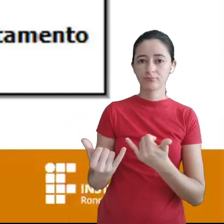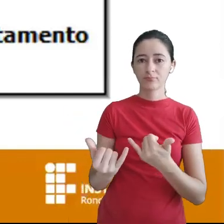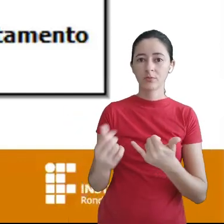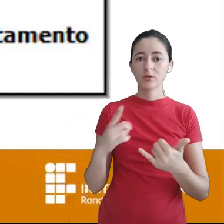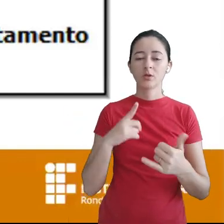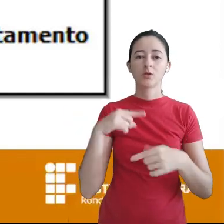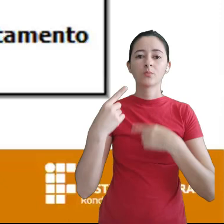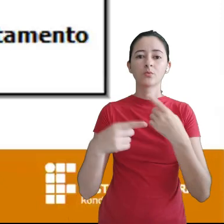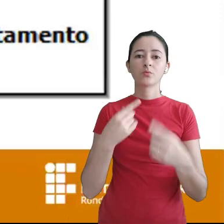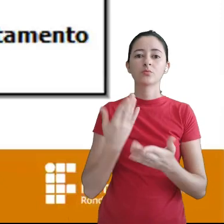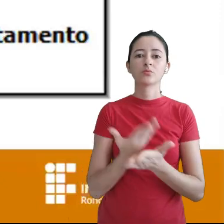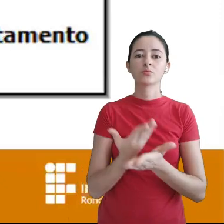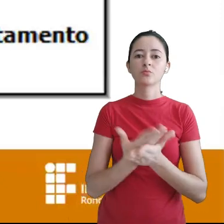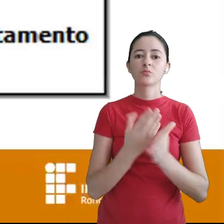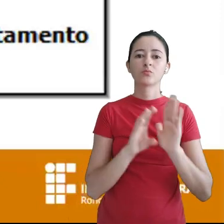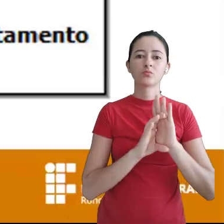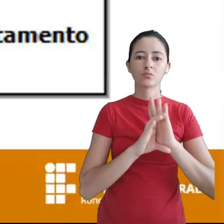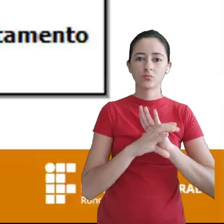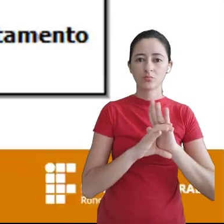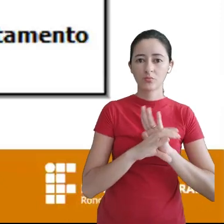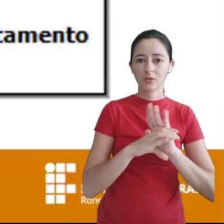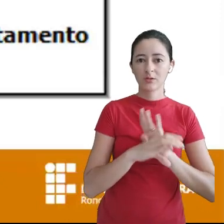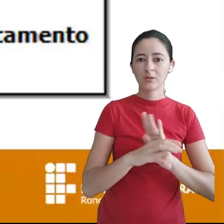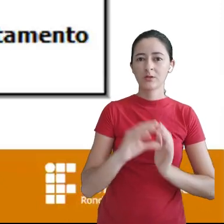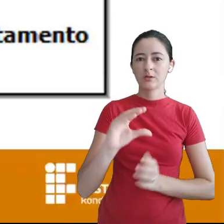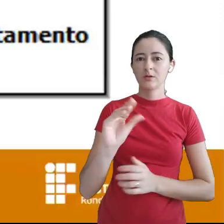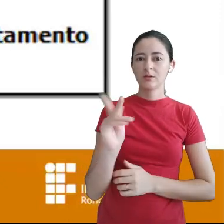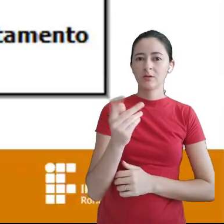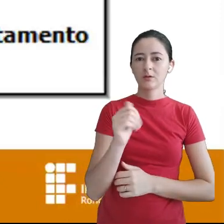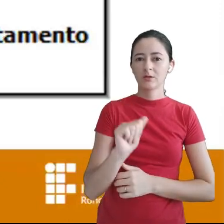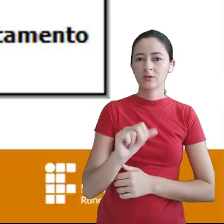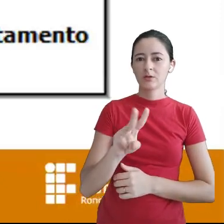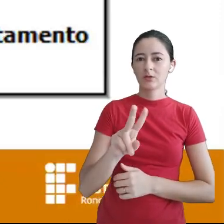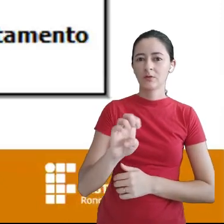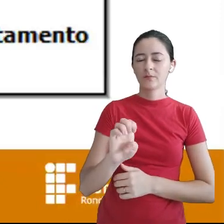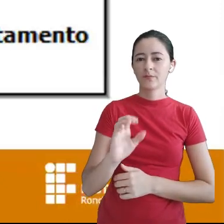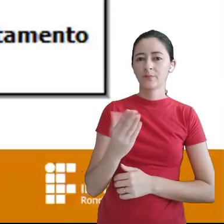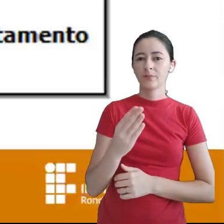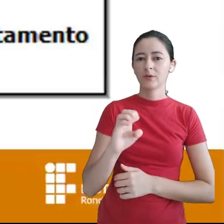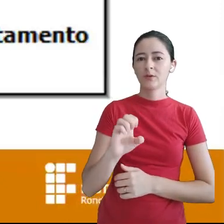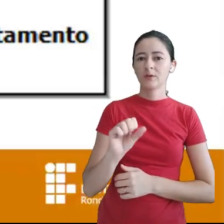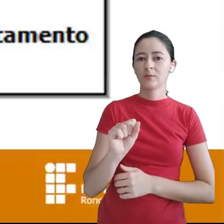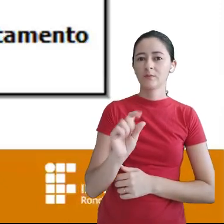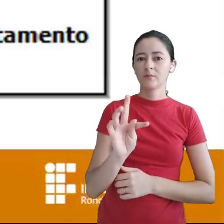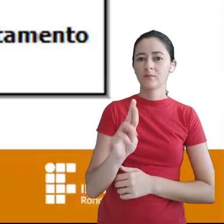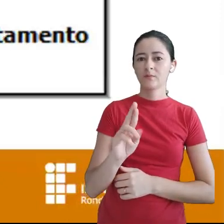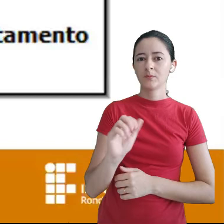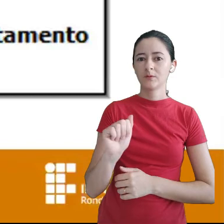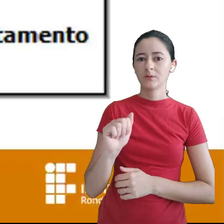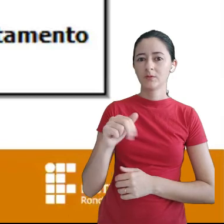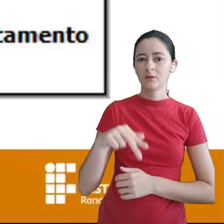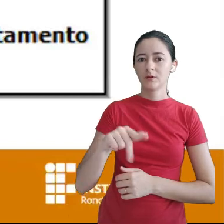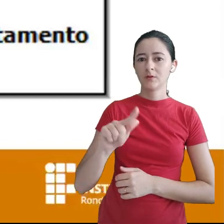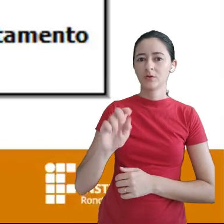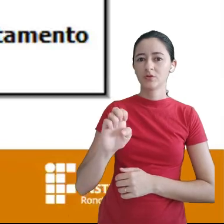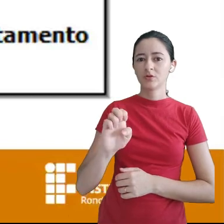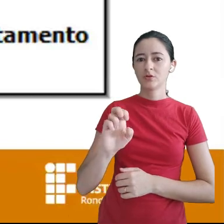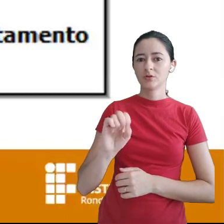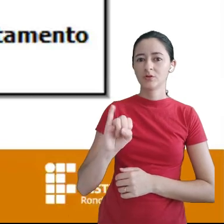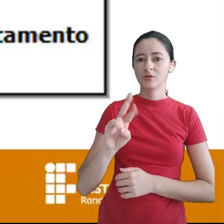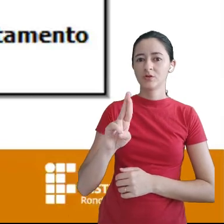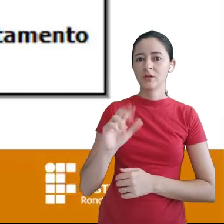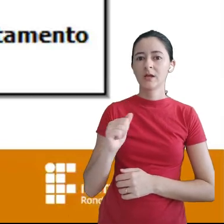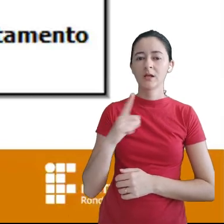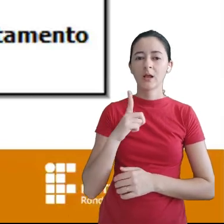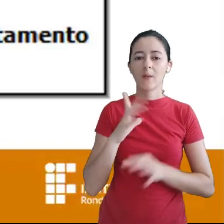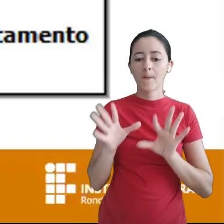recebe a informação uma da outra? E a gente vai ver um conceito depois chamado chave estrangeira, que é como se fosse uma